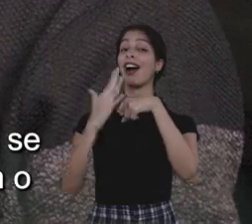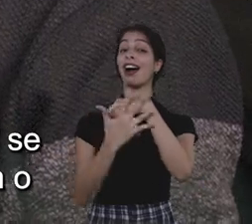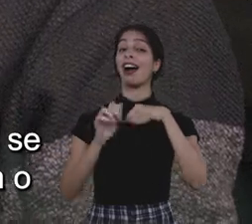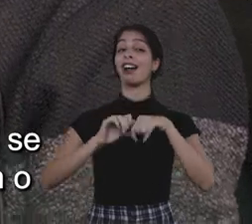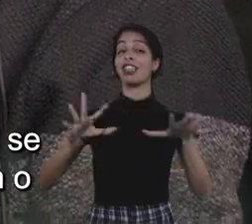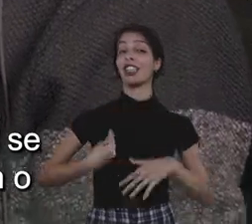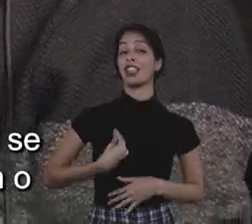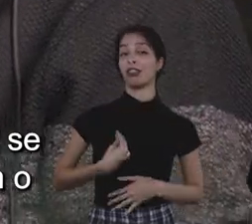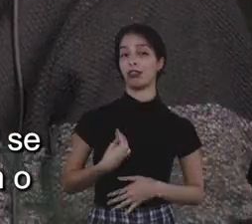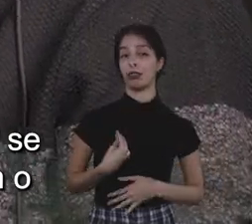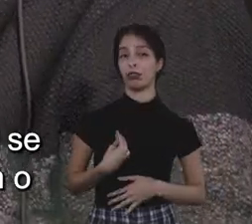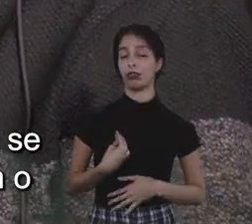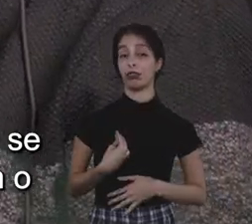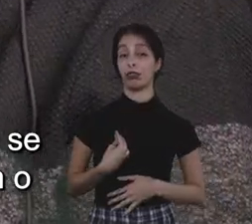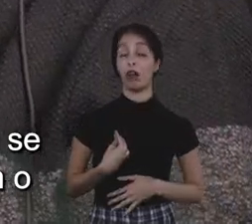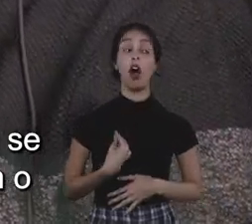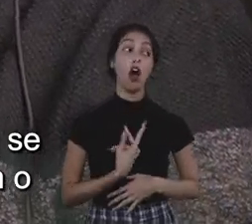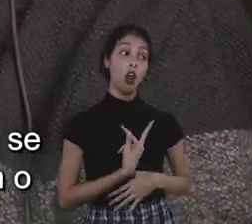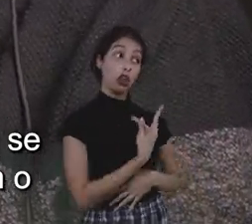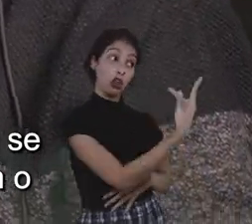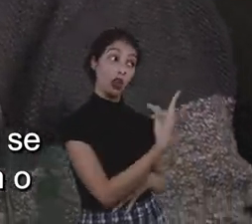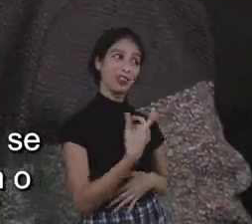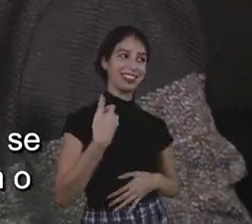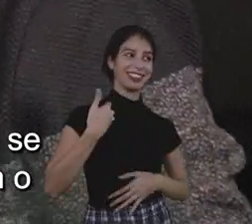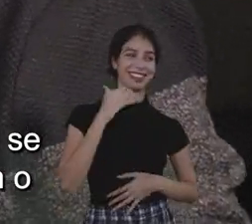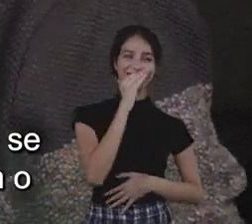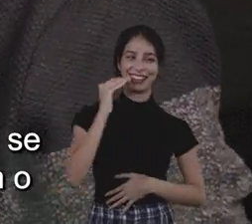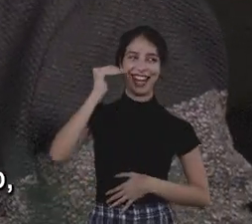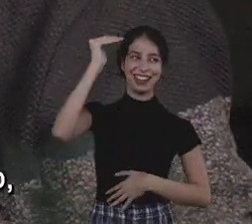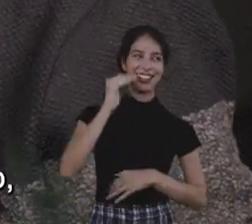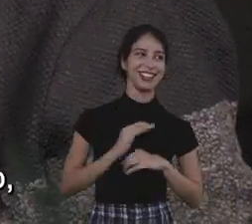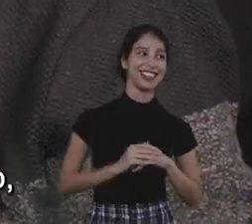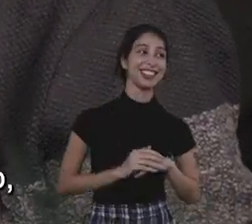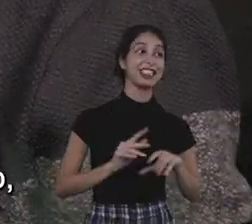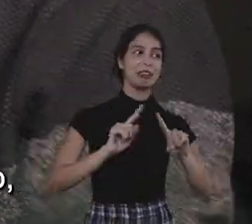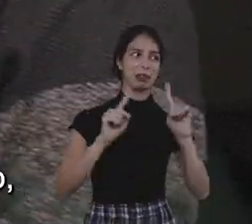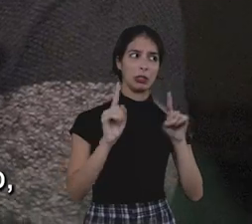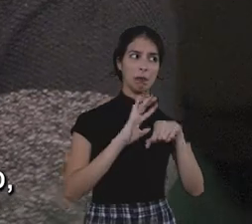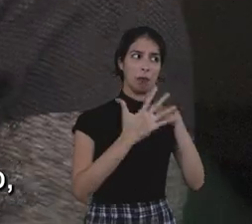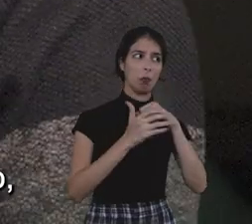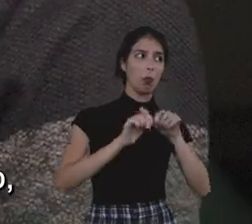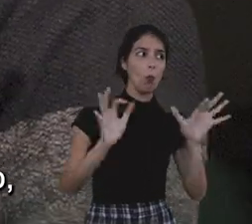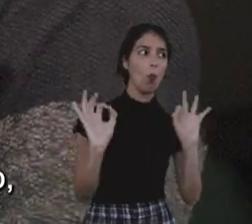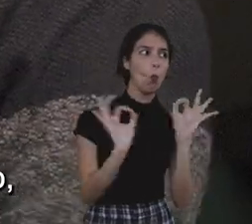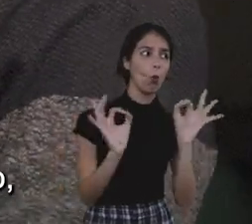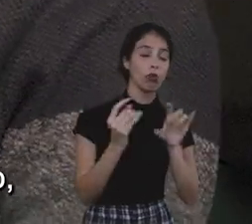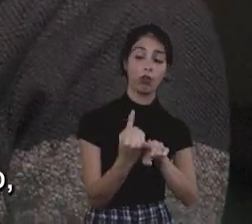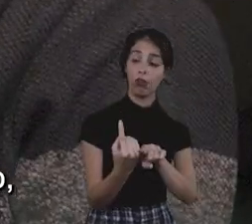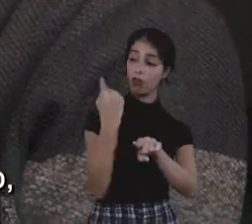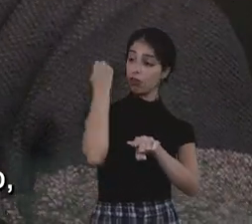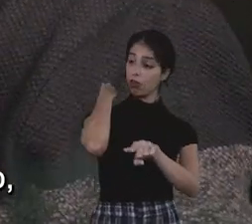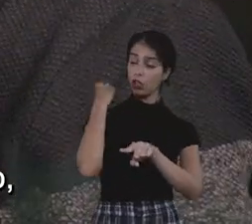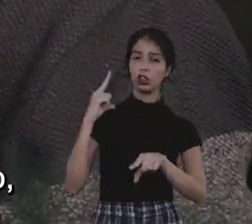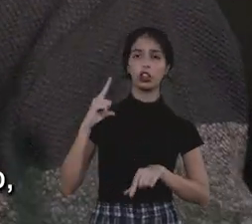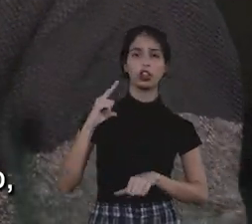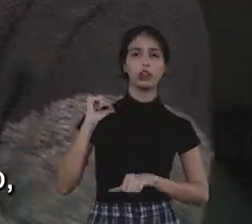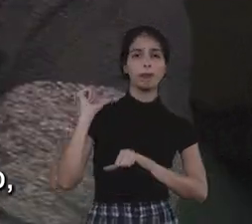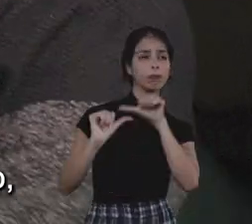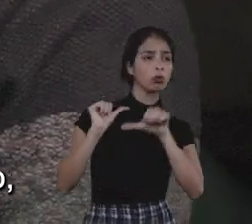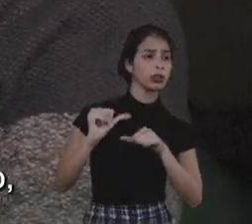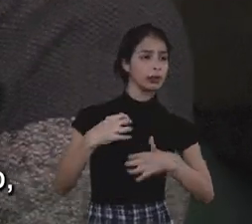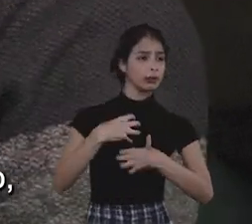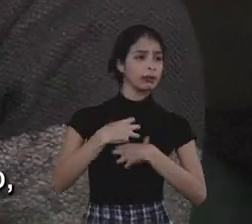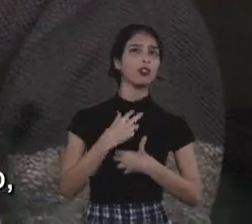gente foi se percebendo diferente a gente testava isso com o outro a cada mínima mudança que a gente percebia no coro